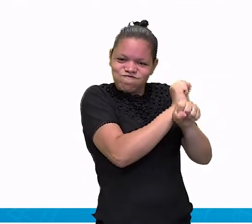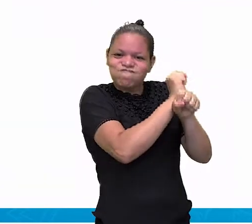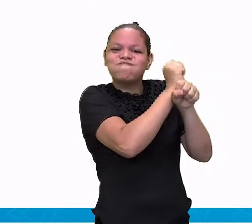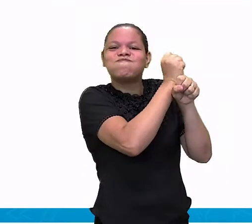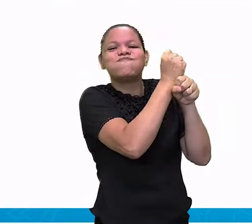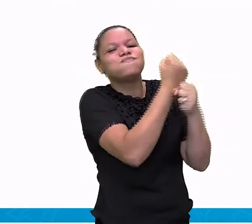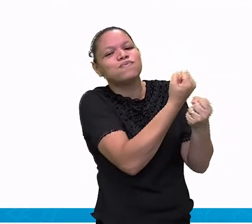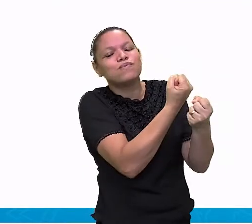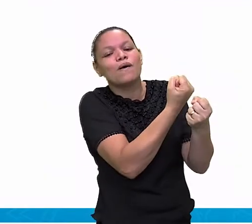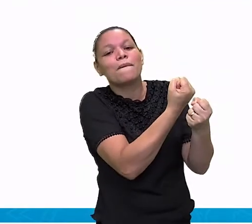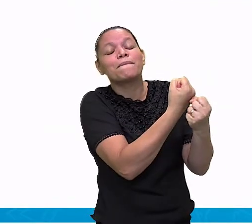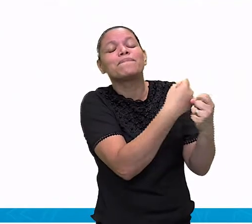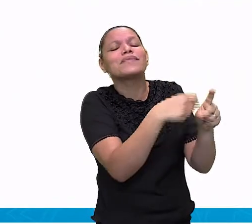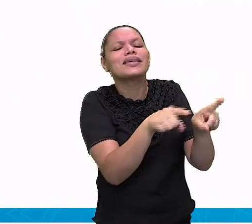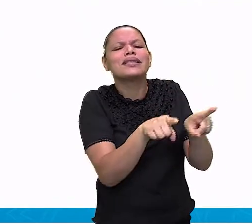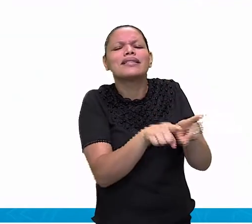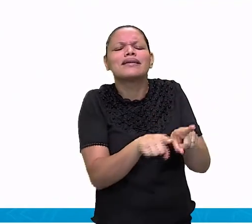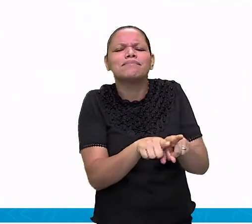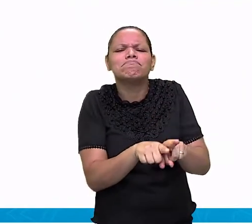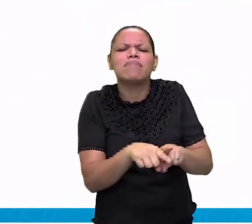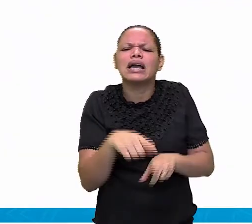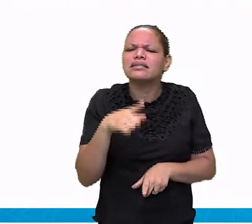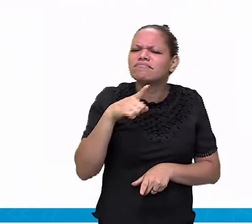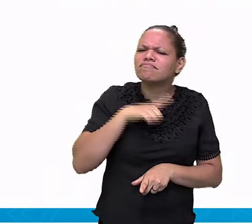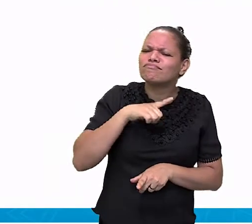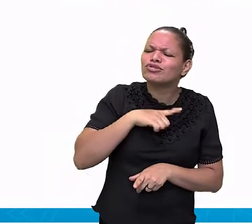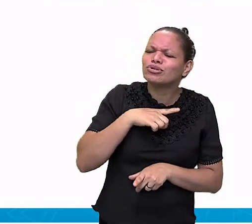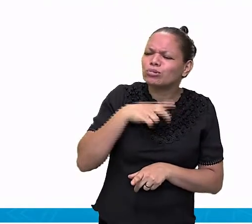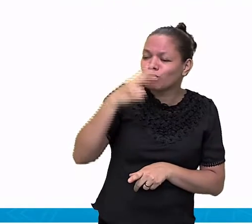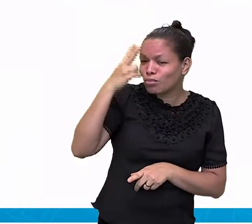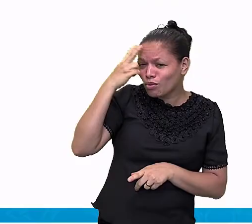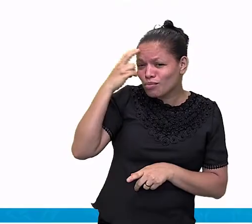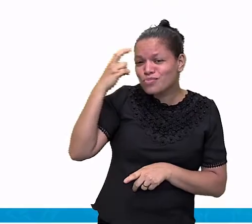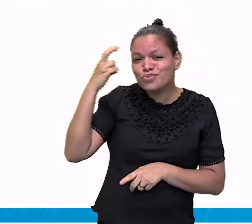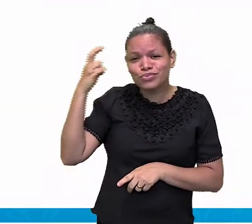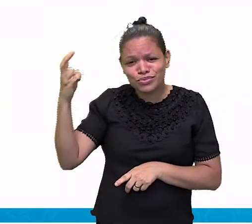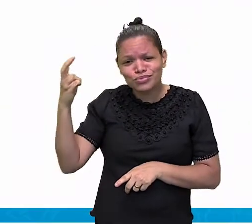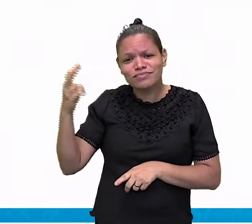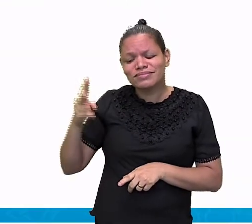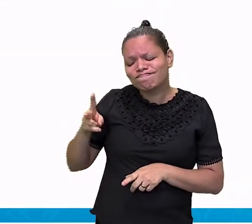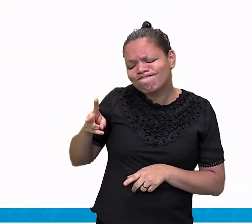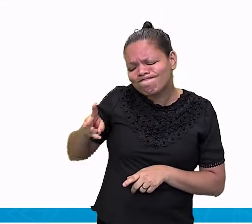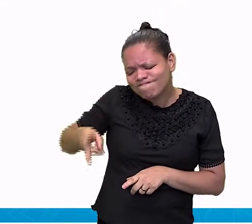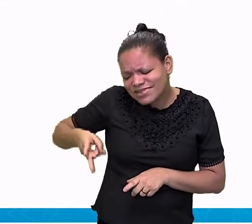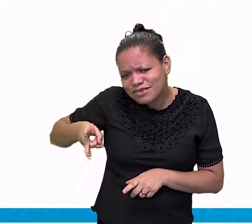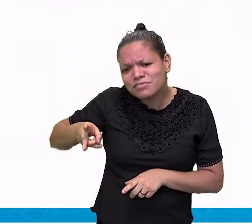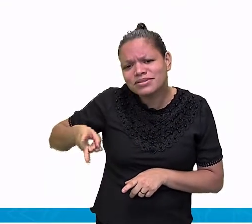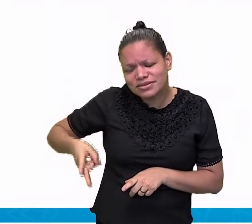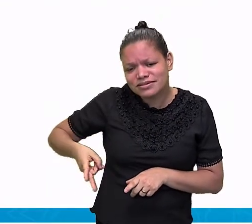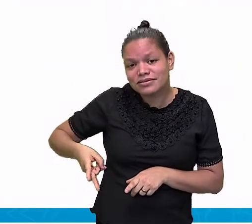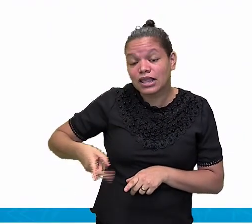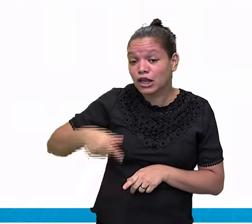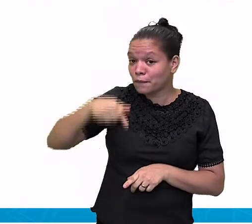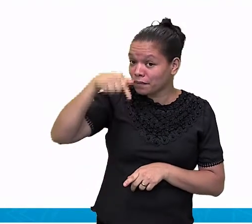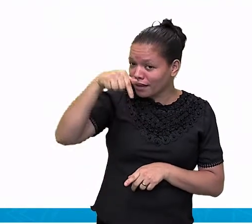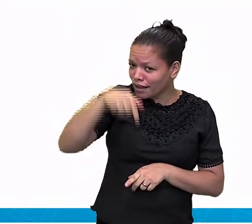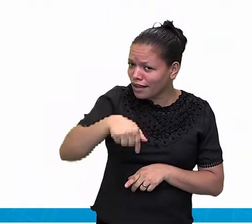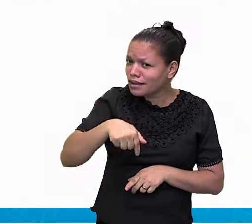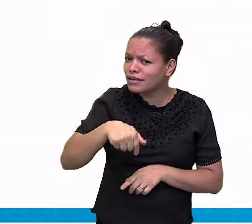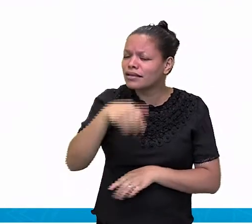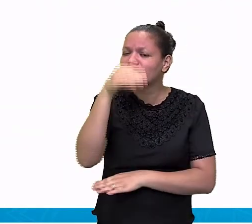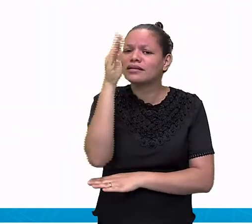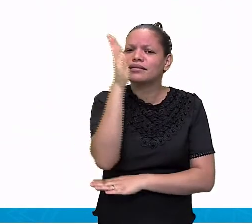as suas culturas que ao longo dos anos foram permanecendo, em principalmente alguns estados da Bahia. Nós conseguimos perceber